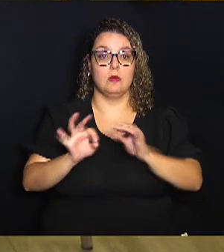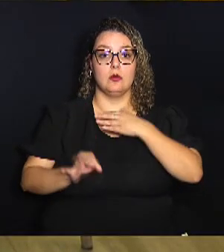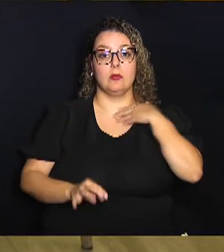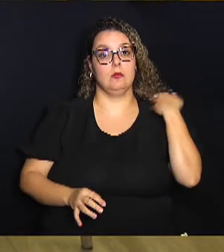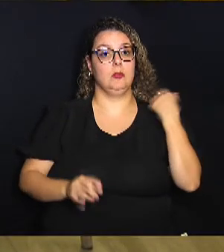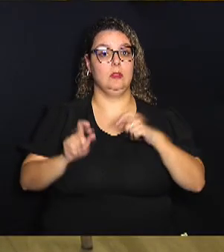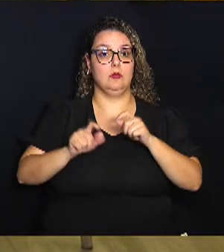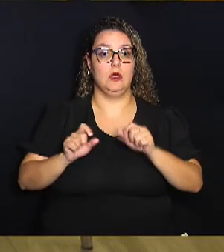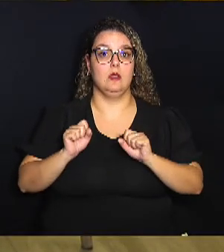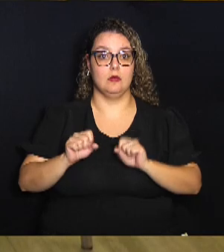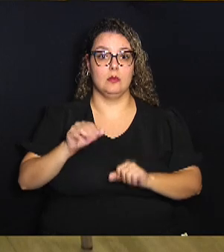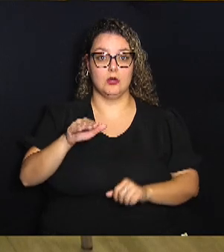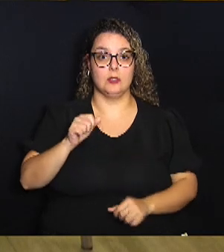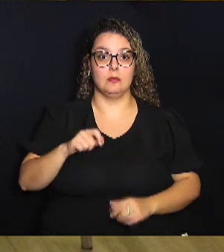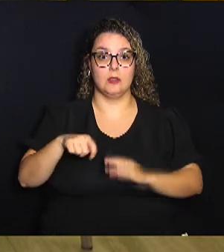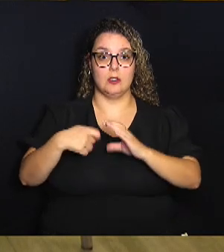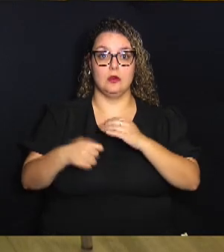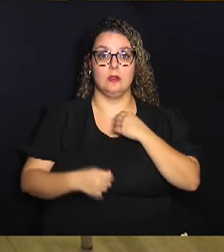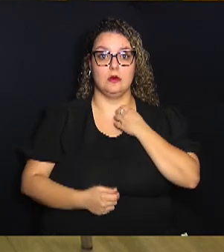pessoal. Posso chamar?